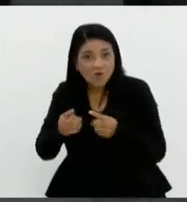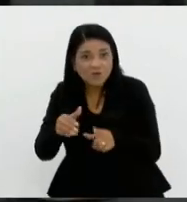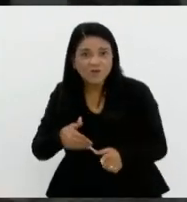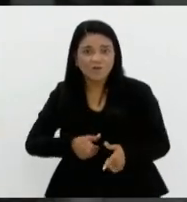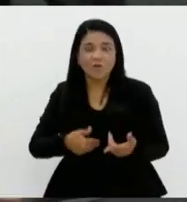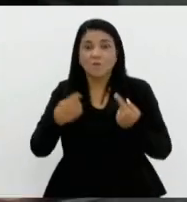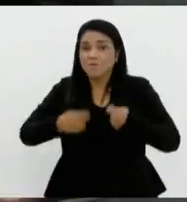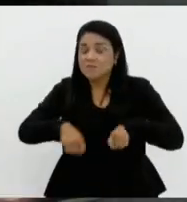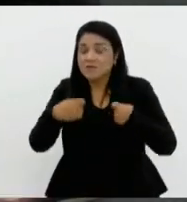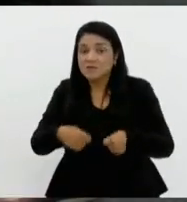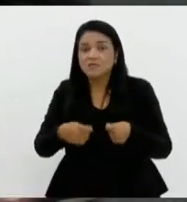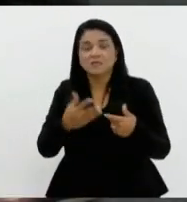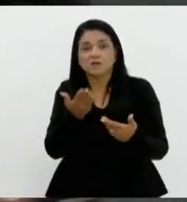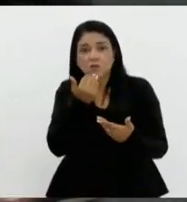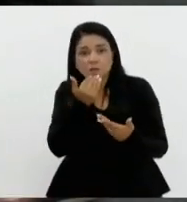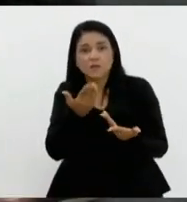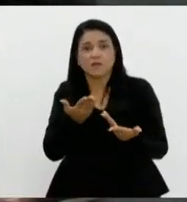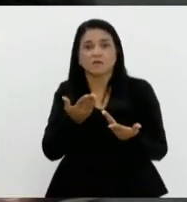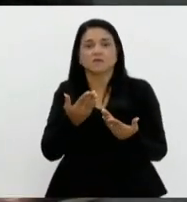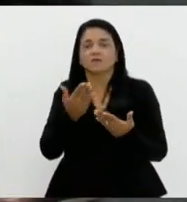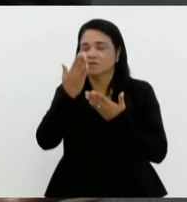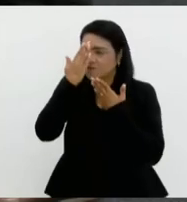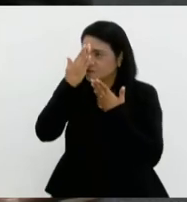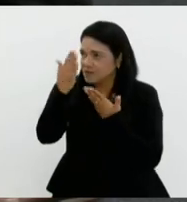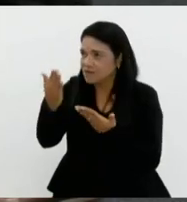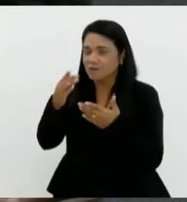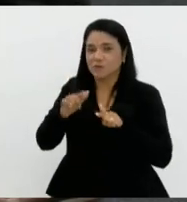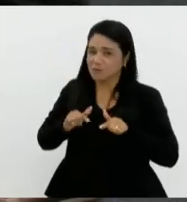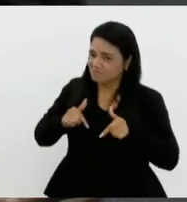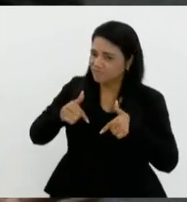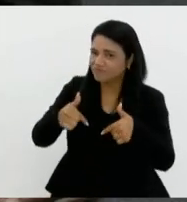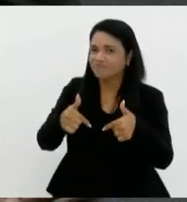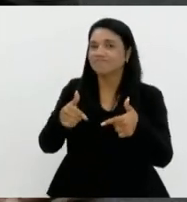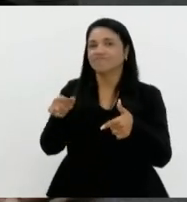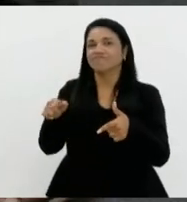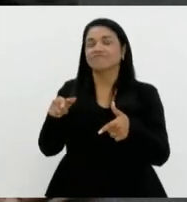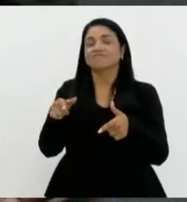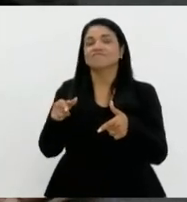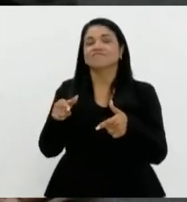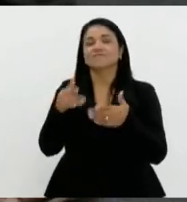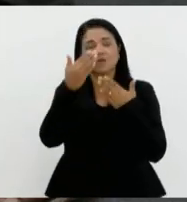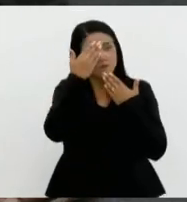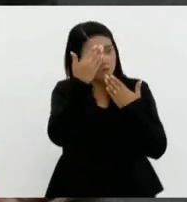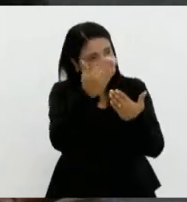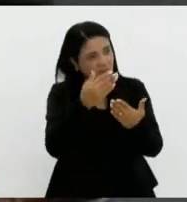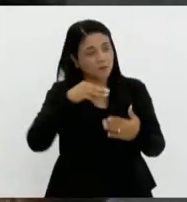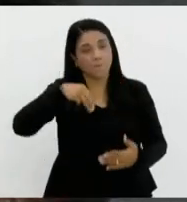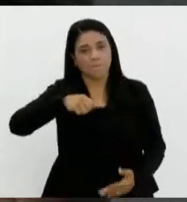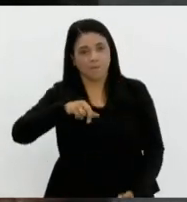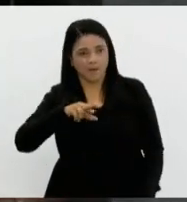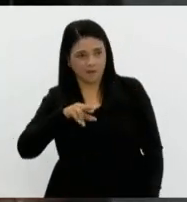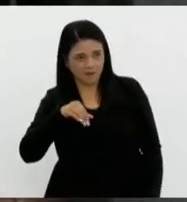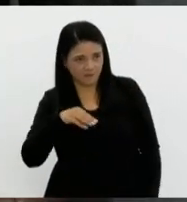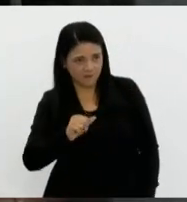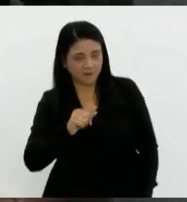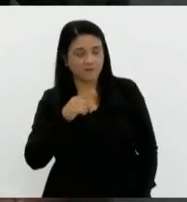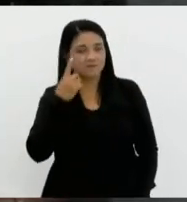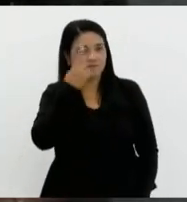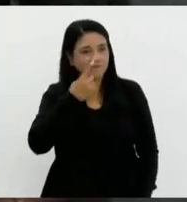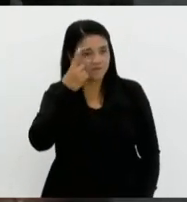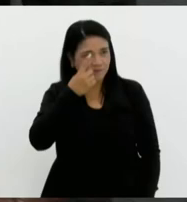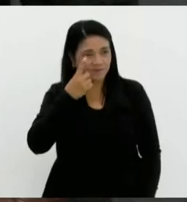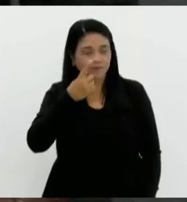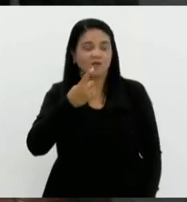iniciativa. Gratidão, presidente Bacelar. Obrigado, deputada Marina do MST, sempre brilhante